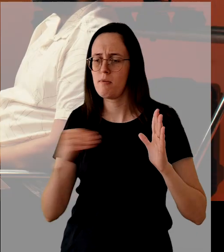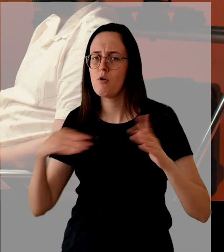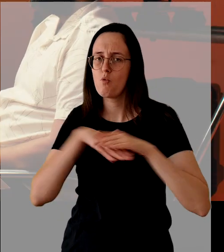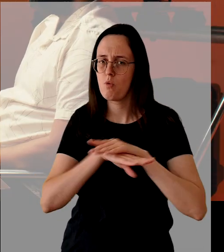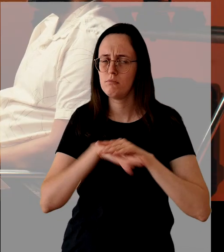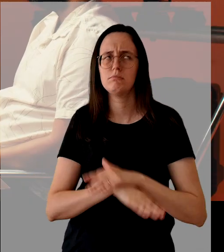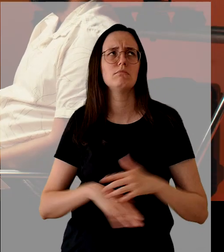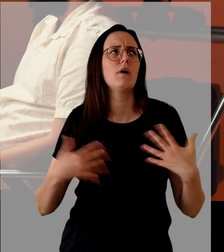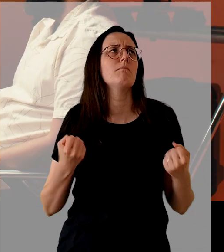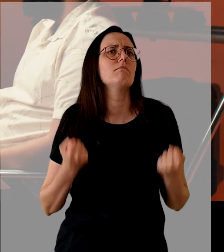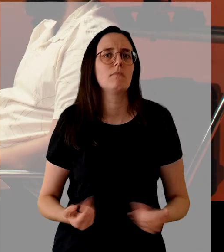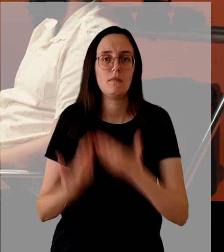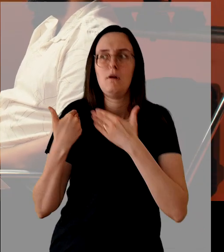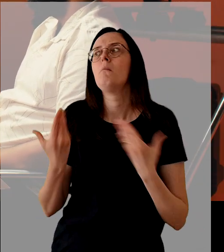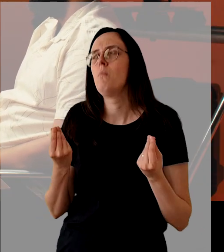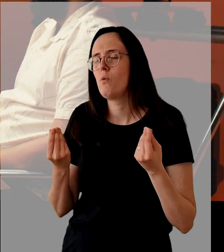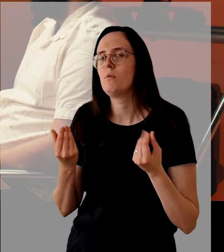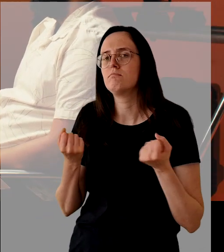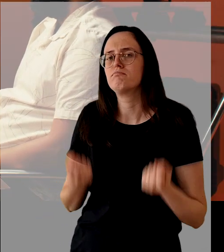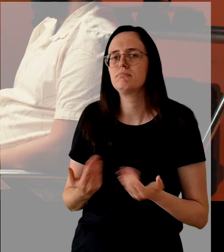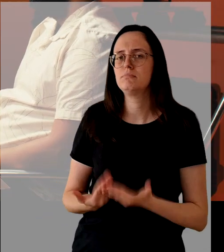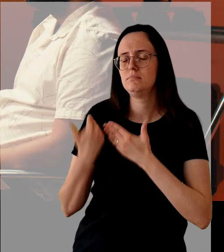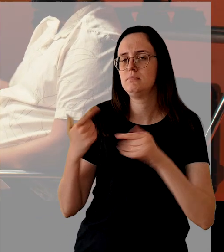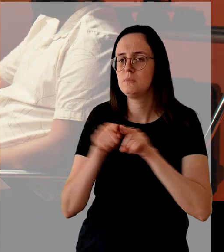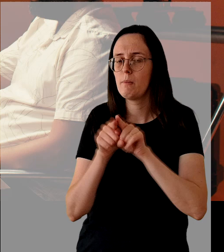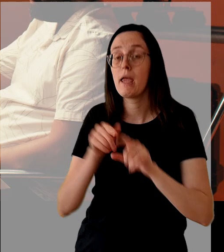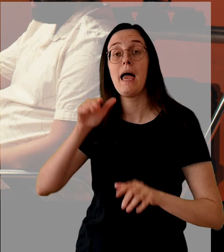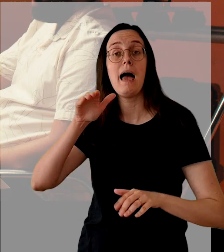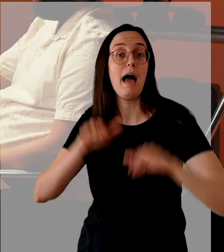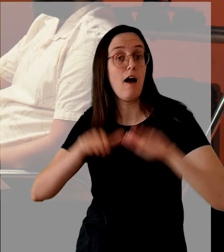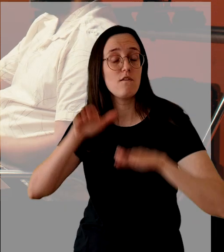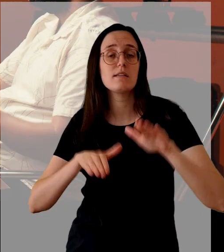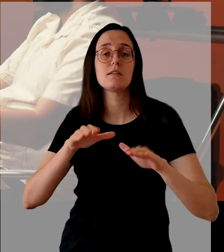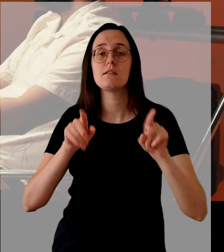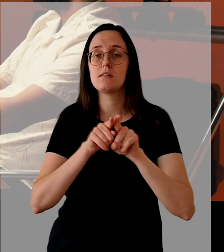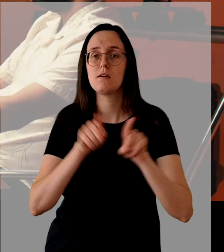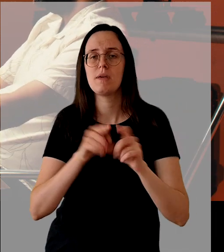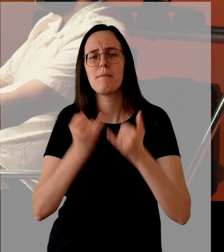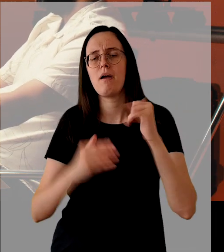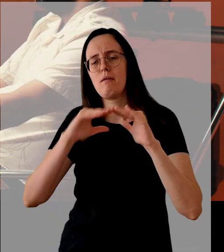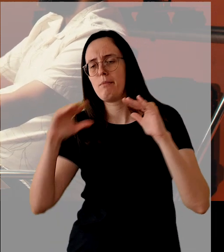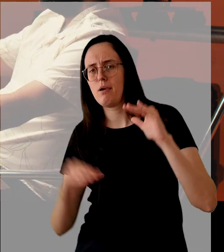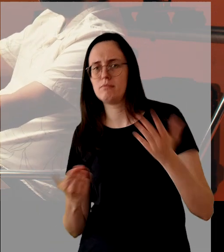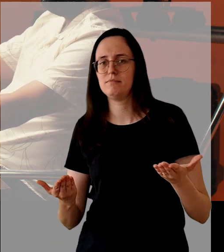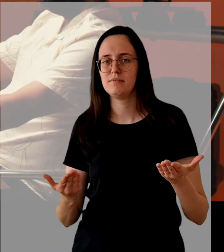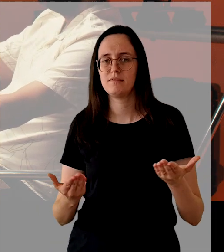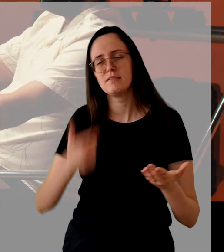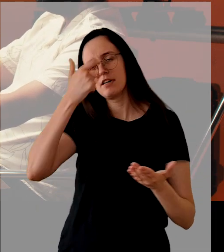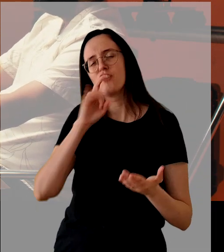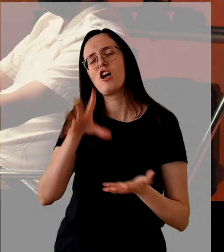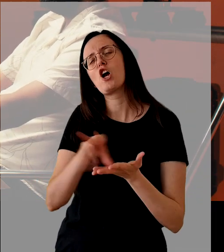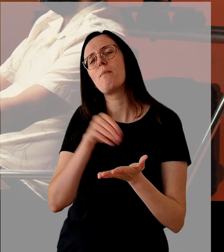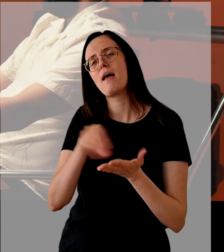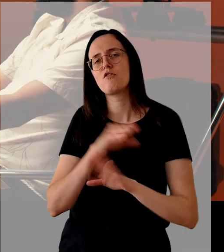filmado. Uma baita responsabilidade. Uma super responsabilidade também. Muitas vezes também subvalorizado, assim, né? Como um cara que vai só lá